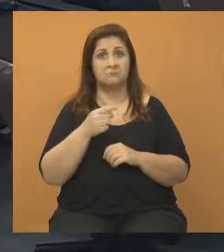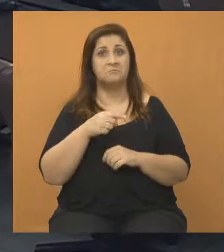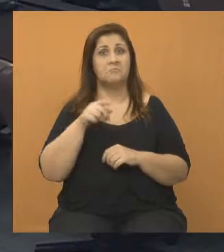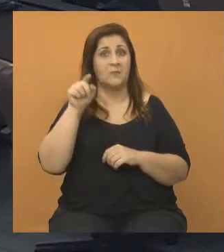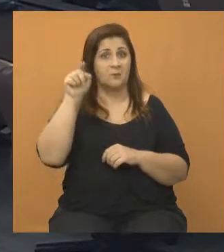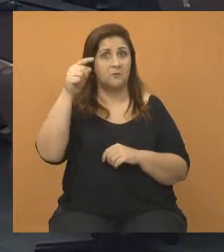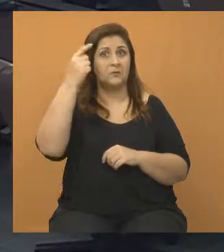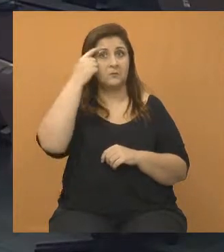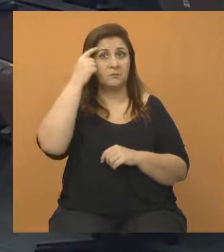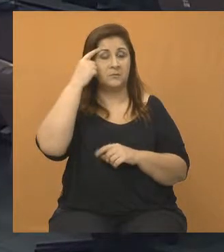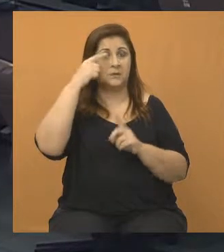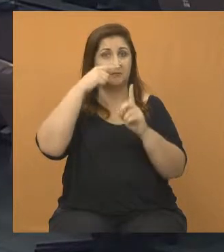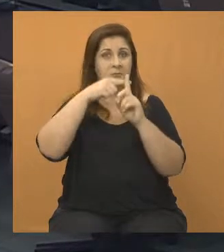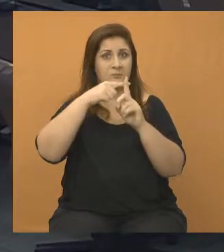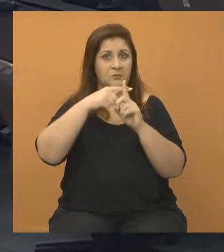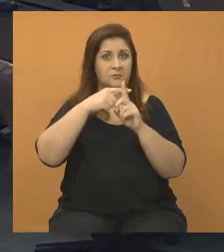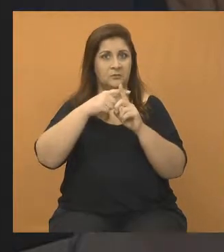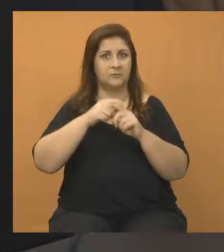otimistas. Estávamos.